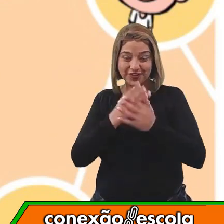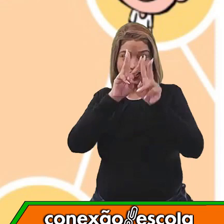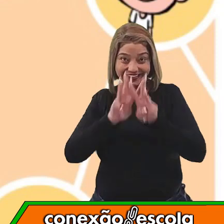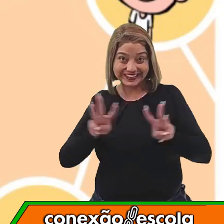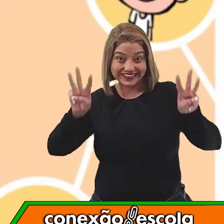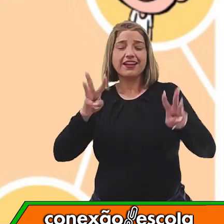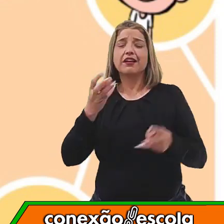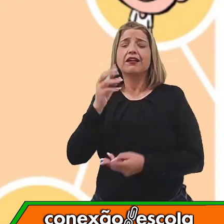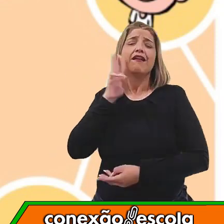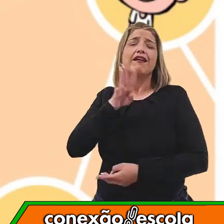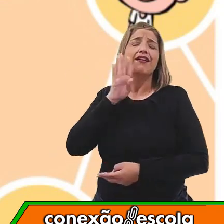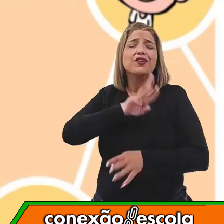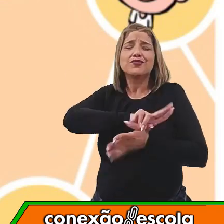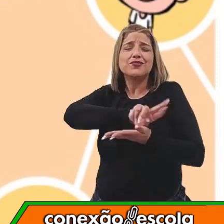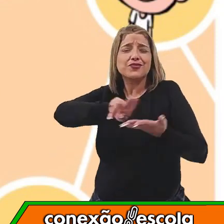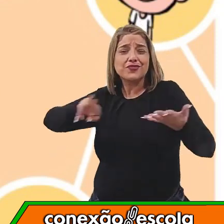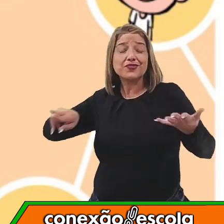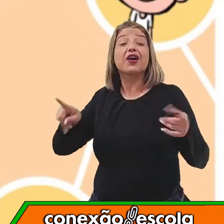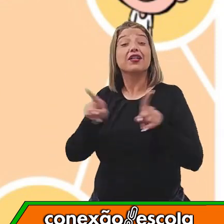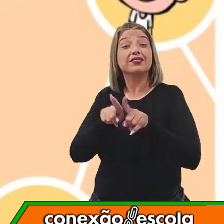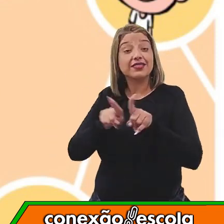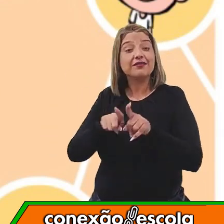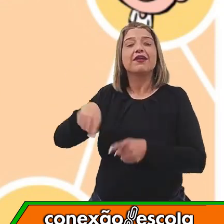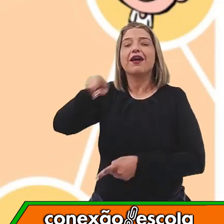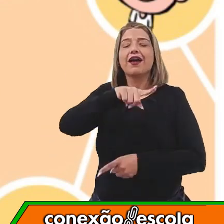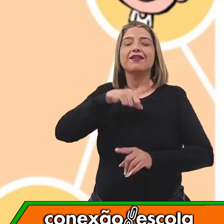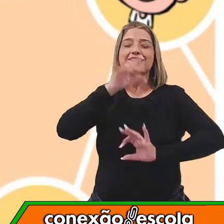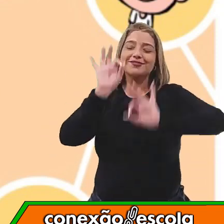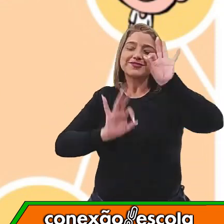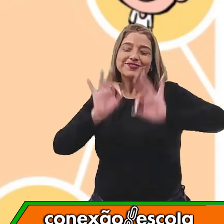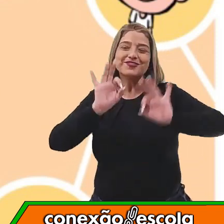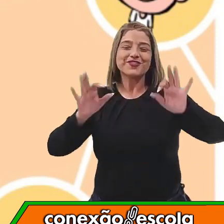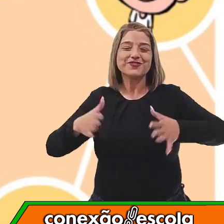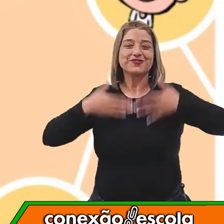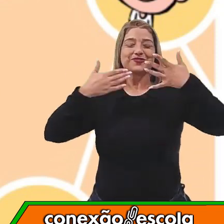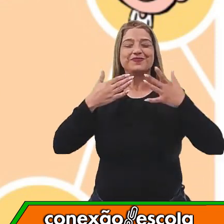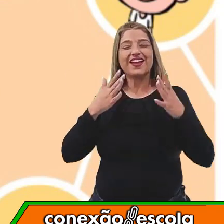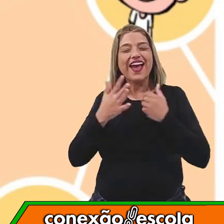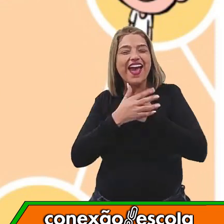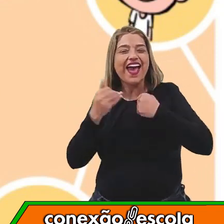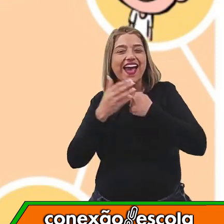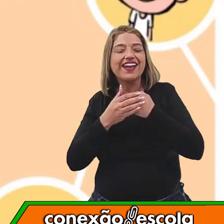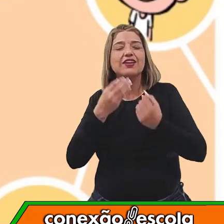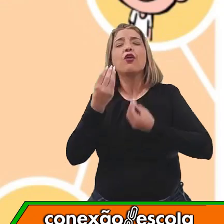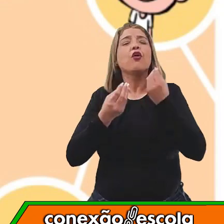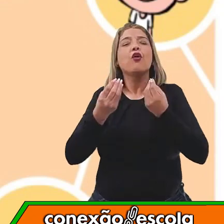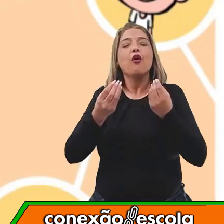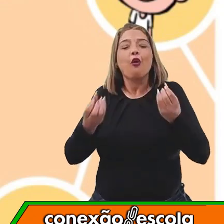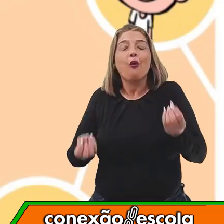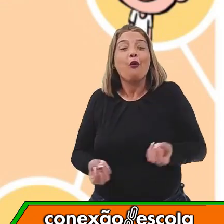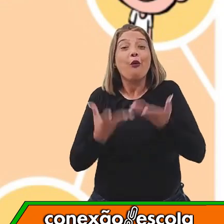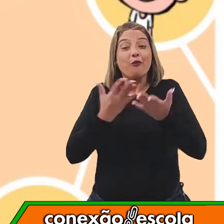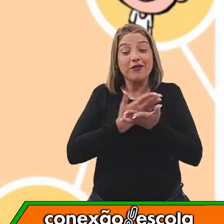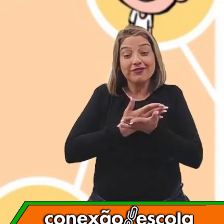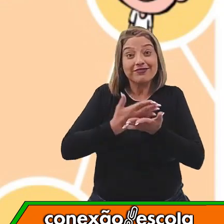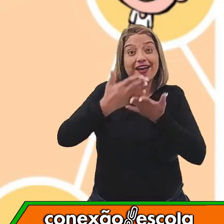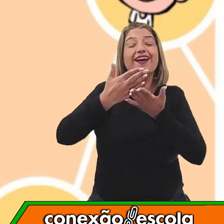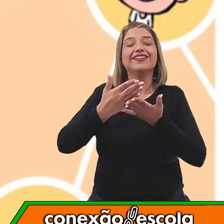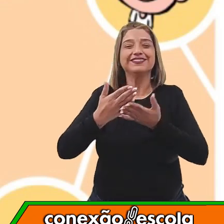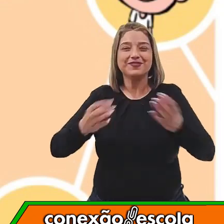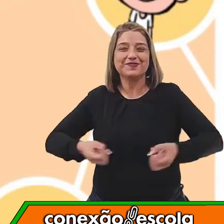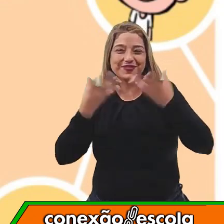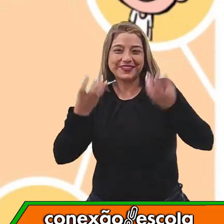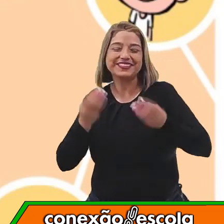no finalzinho do programa tem uma surpresa preparada com muito carinho para vocês. Onde nasce a poesia? Um super beijo e até o